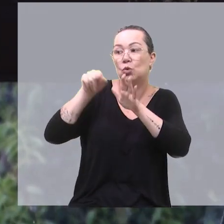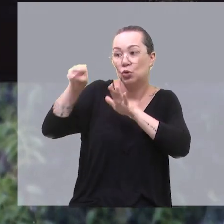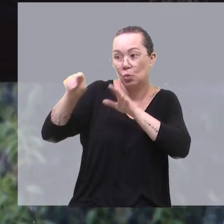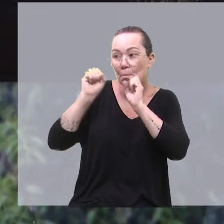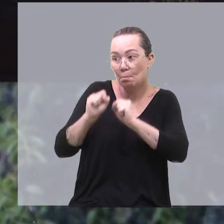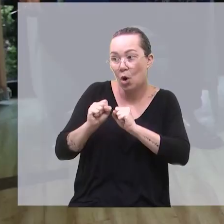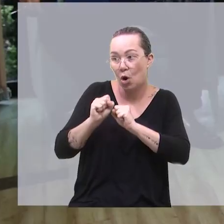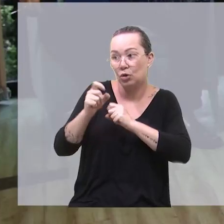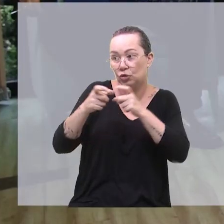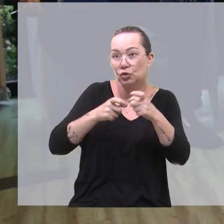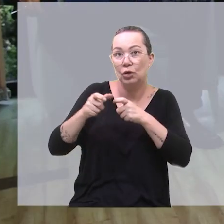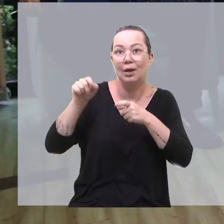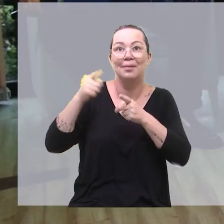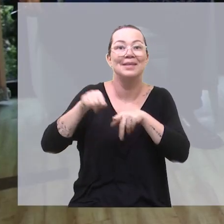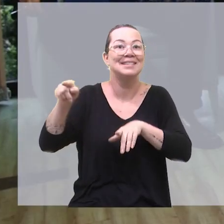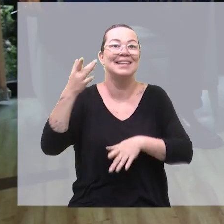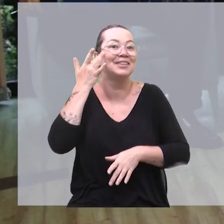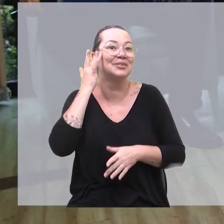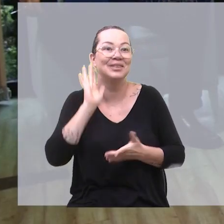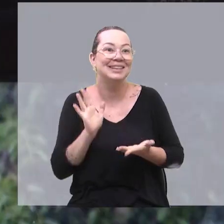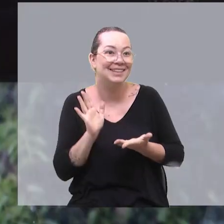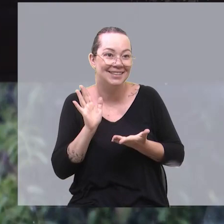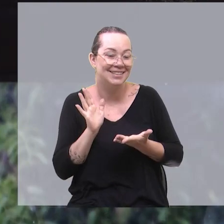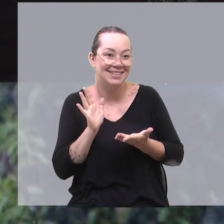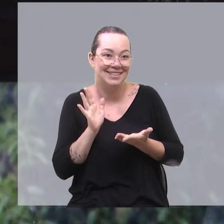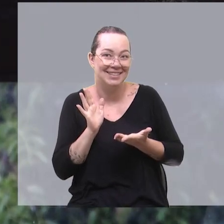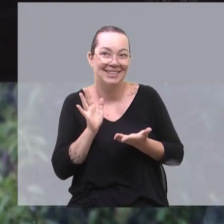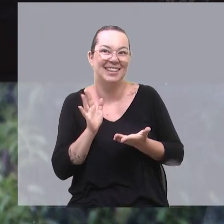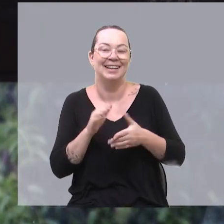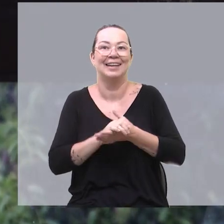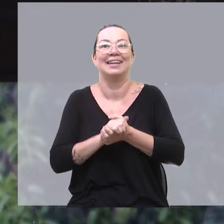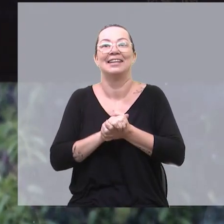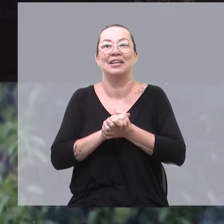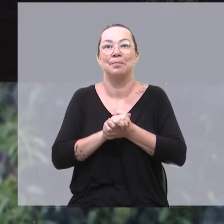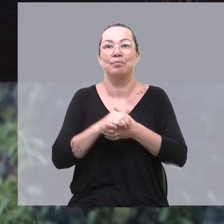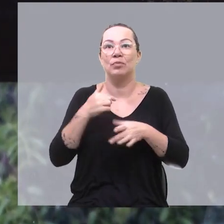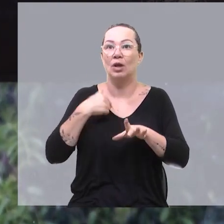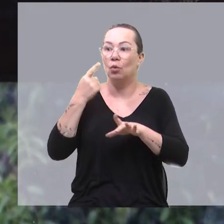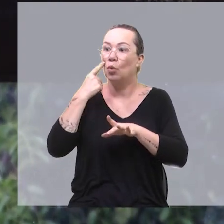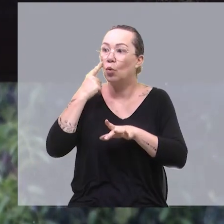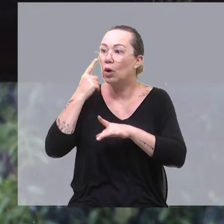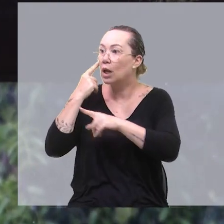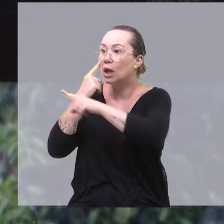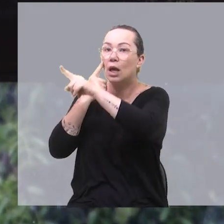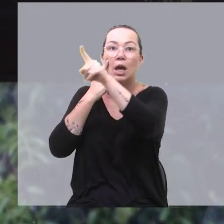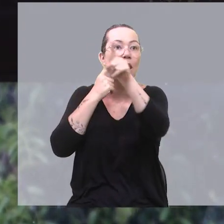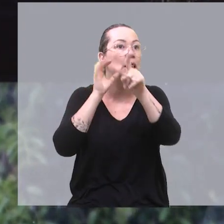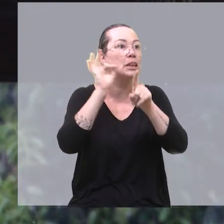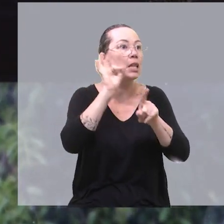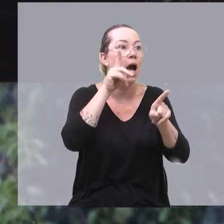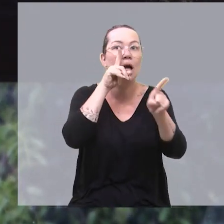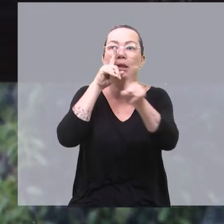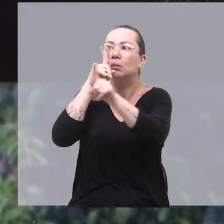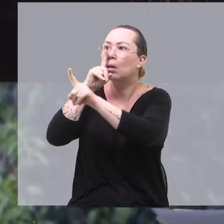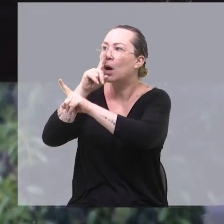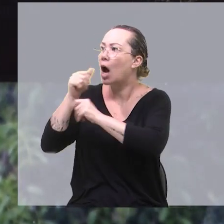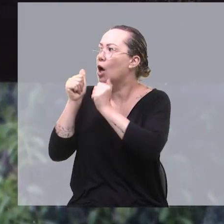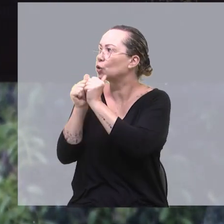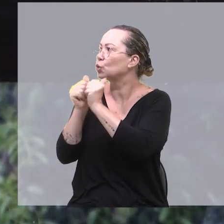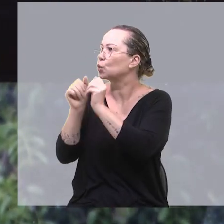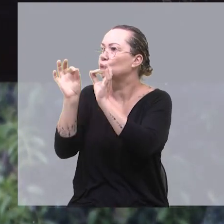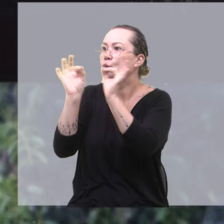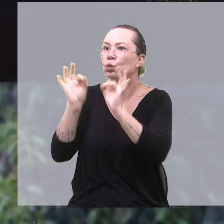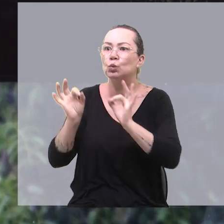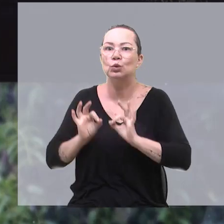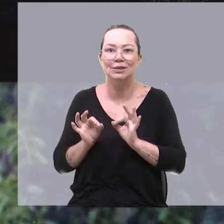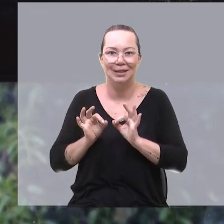você vai poder jogar. Mas ele não compreendia, naturalmente, né? E eu olhei ao redor, nenhuma mãe, ninguém